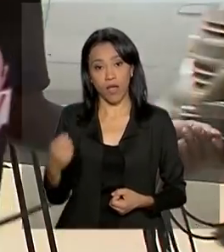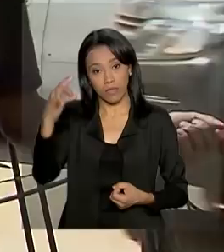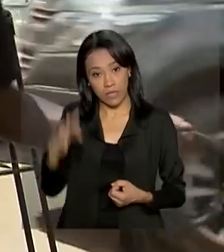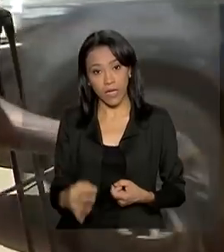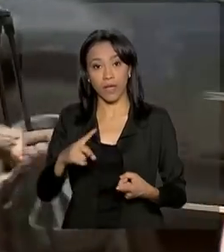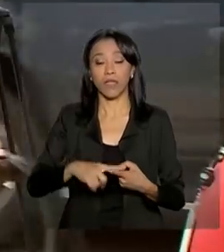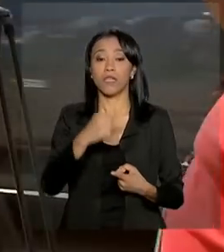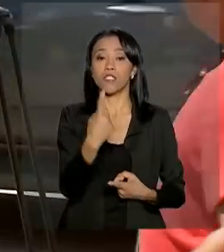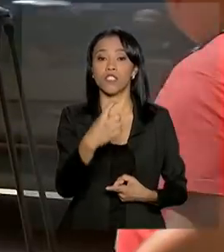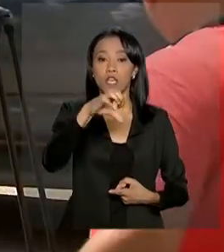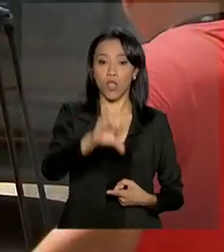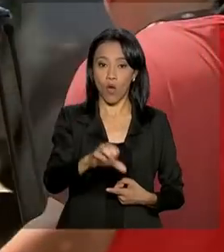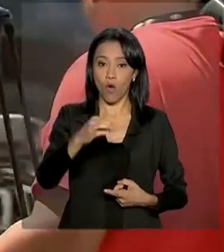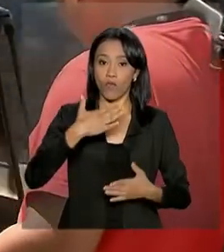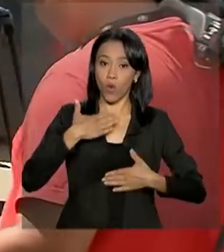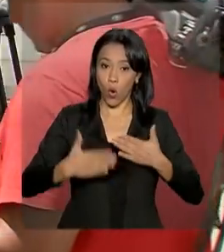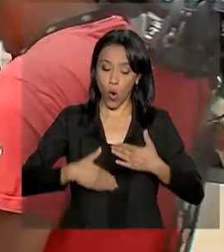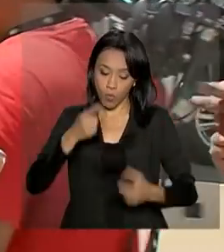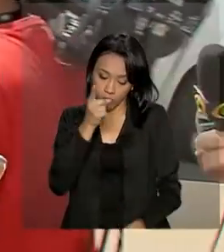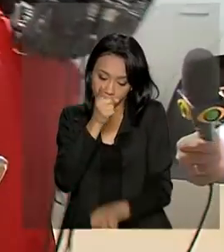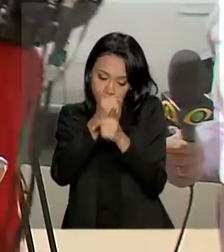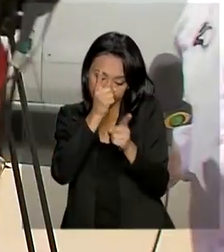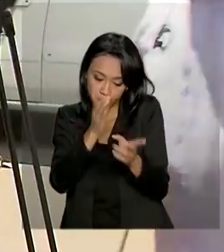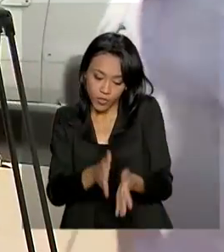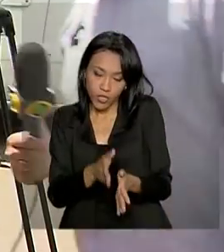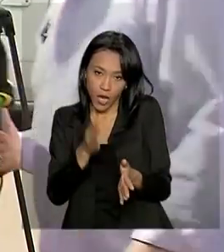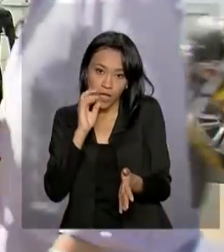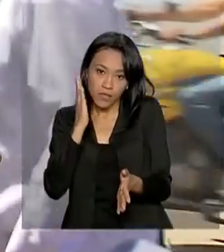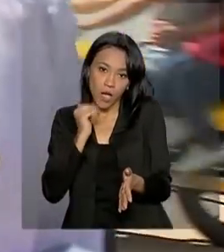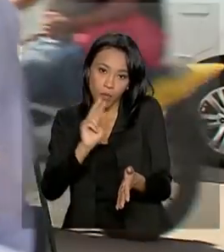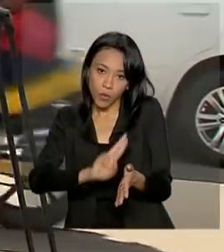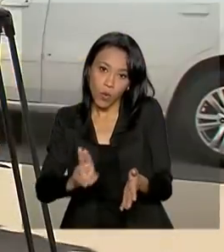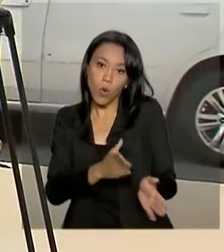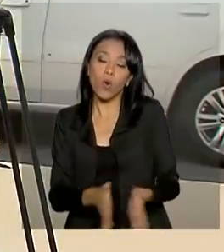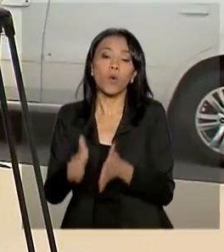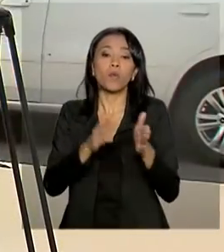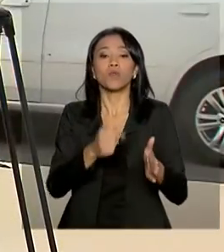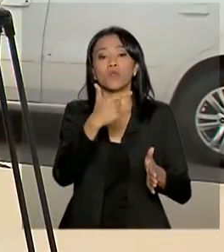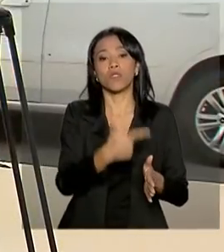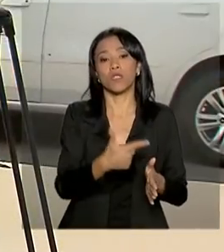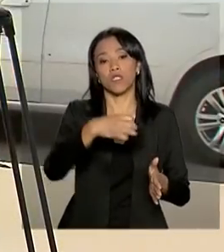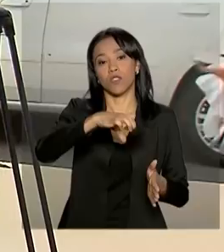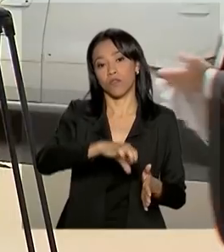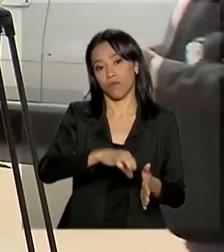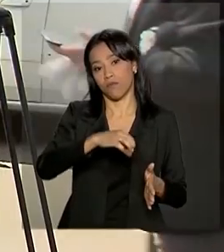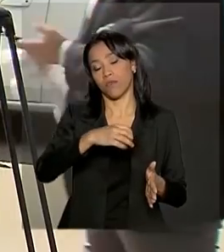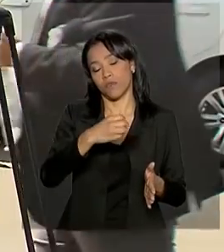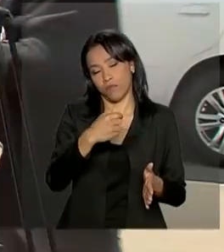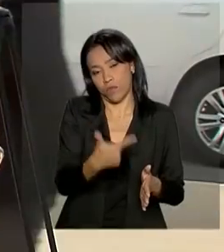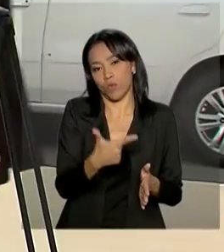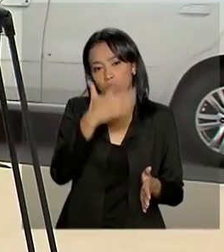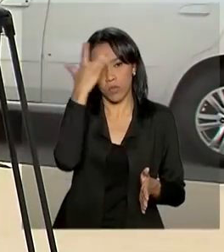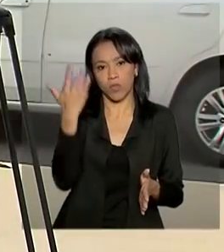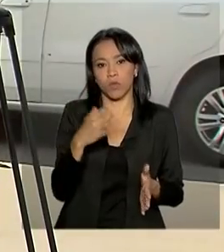19 corpos identificados, 292 pessoas continuam desaparecidas